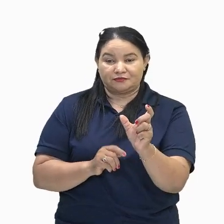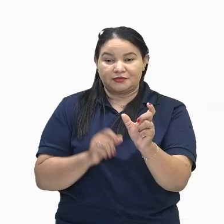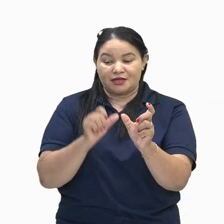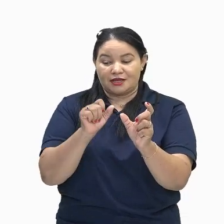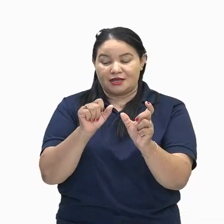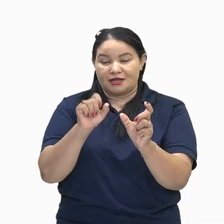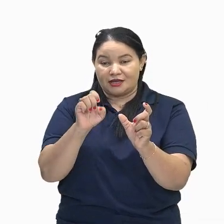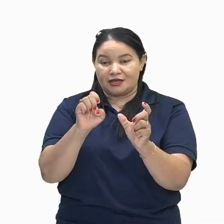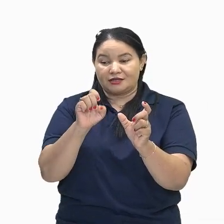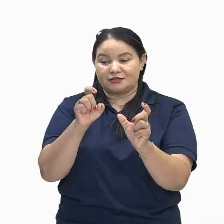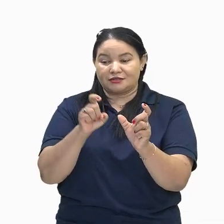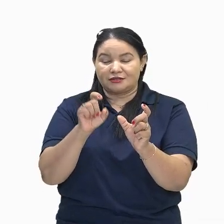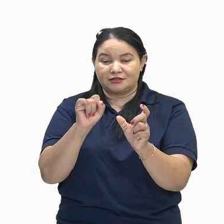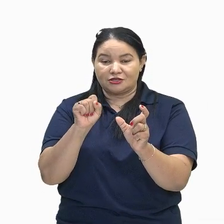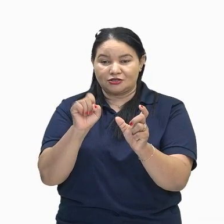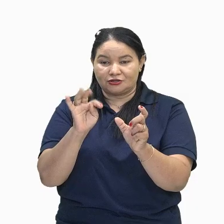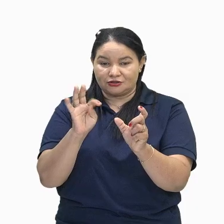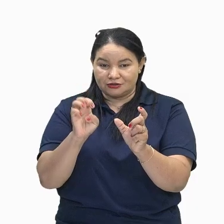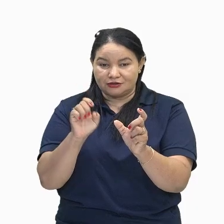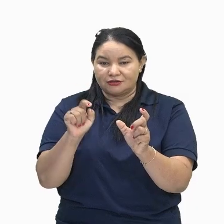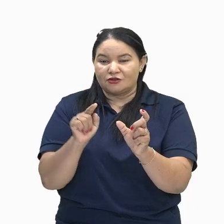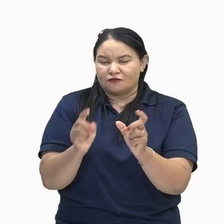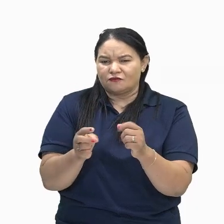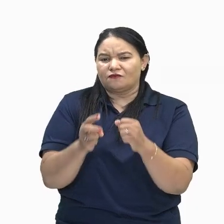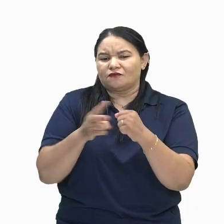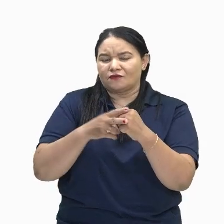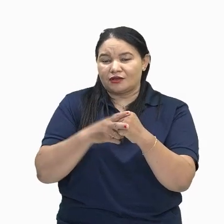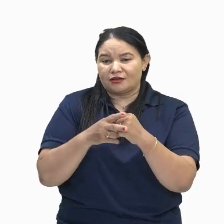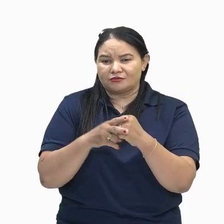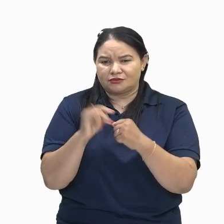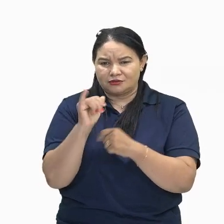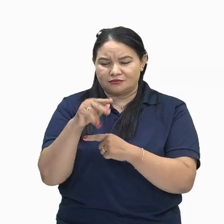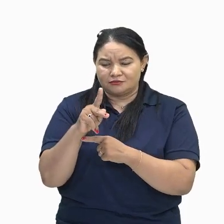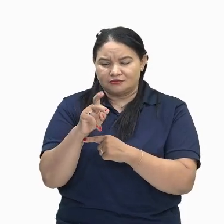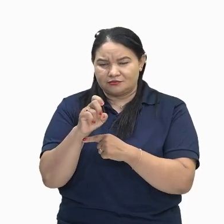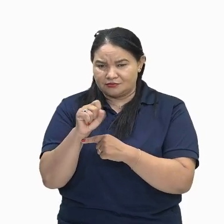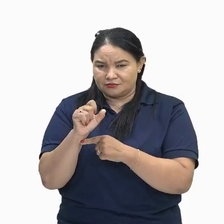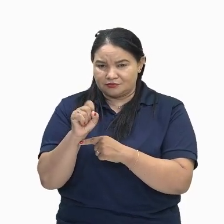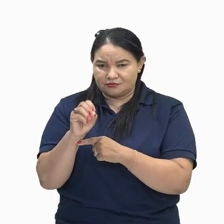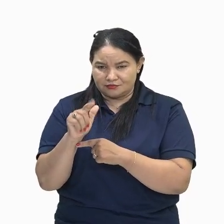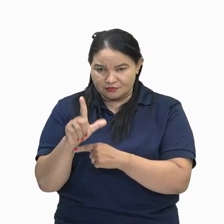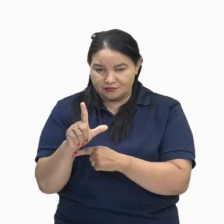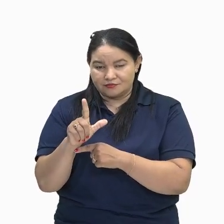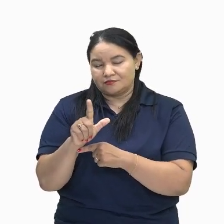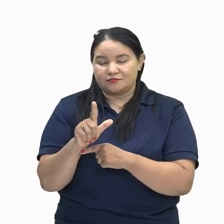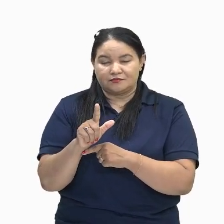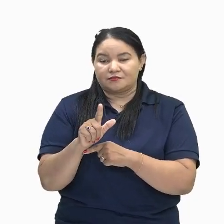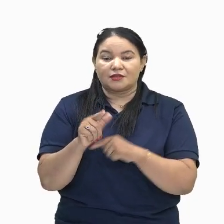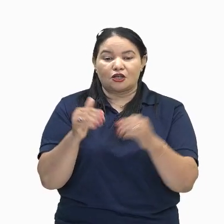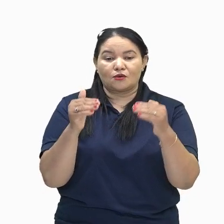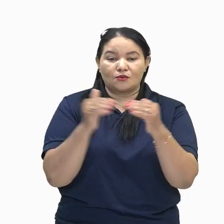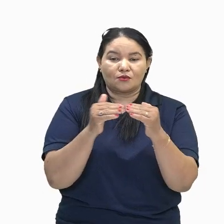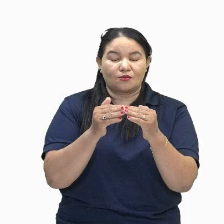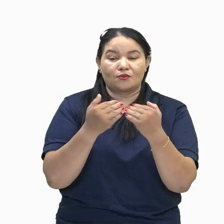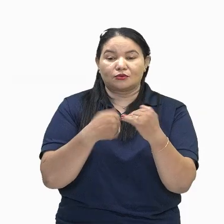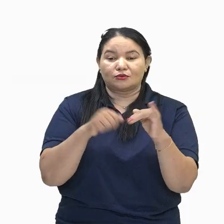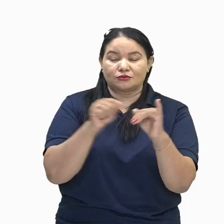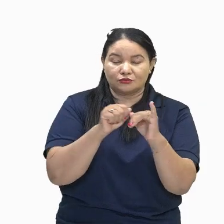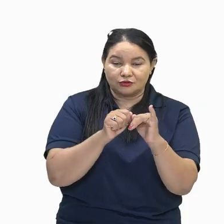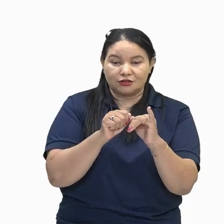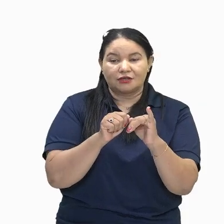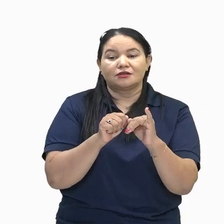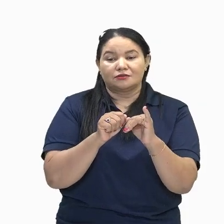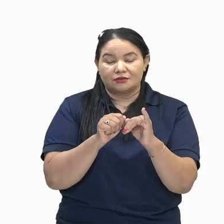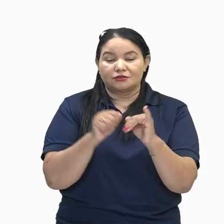Foi escrito o verbo existir. Ele é impessoal? Não, ele é um verbo pessoal. Então, ele concorda com o sujeito da oração. Quem é o